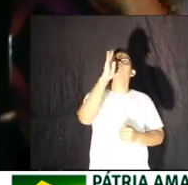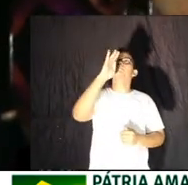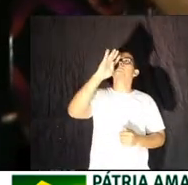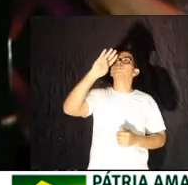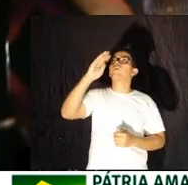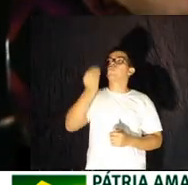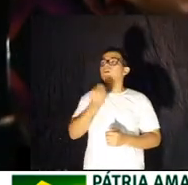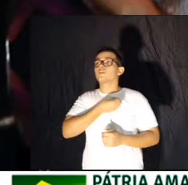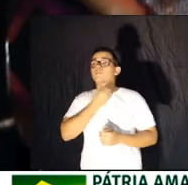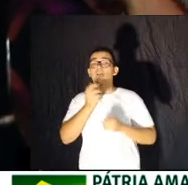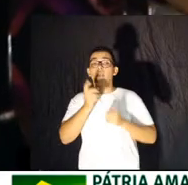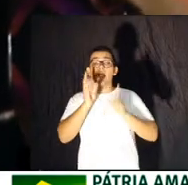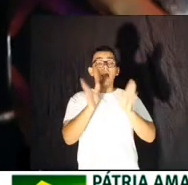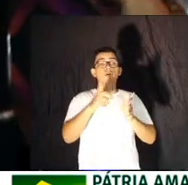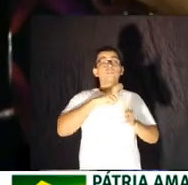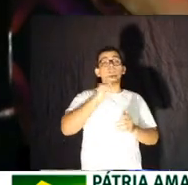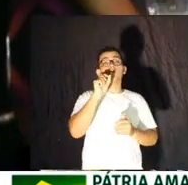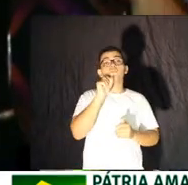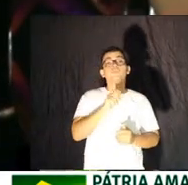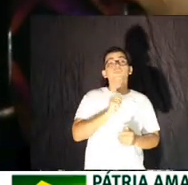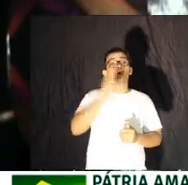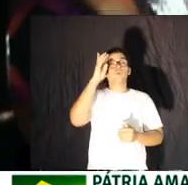Agora vivo um sonho,